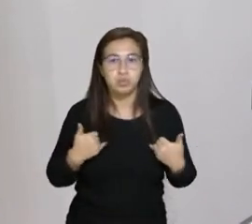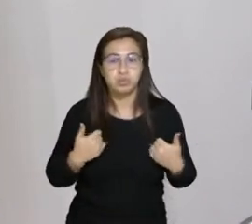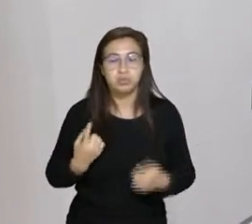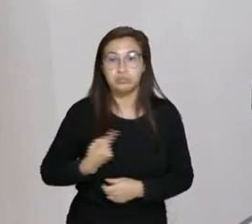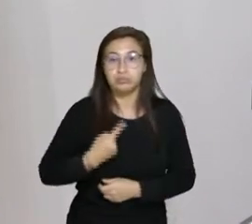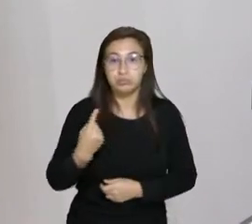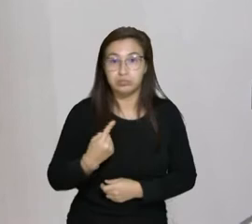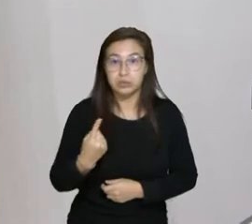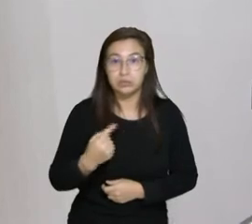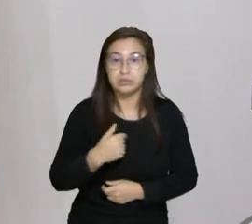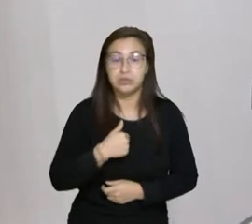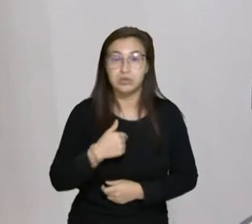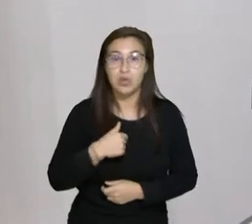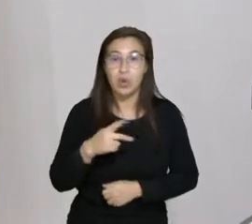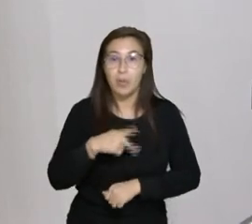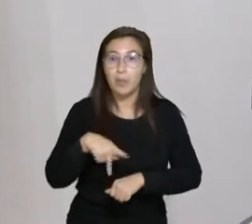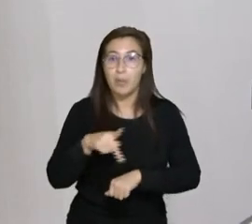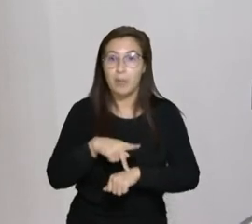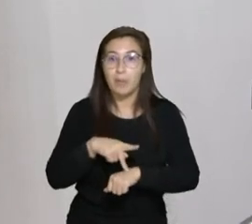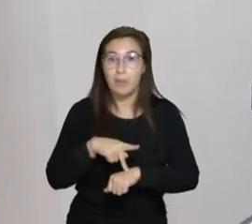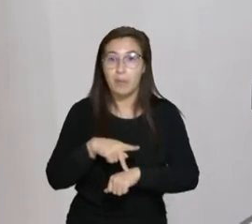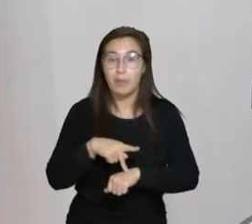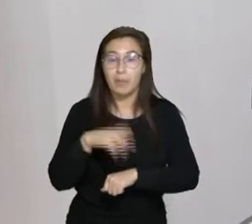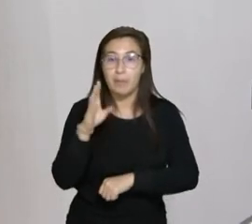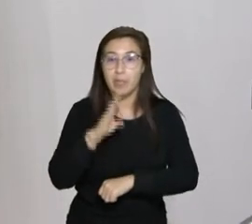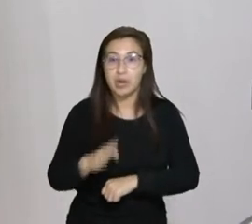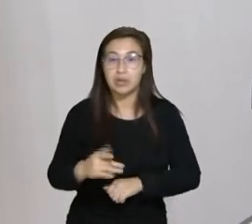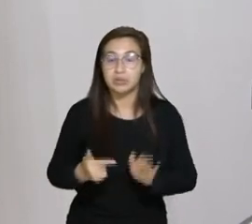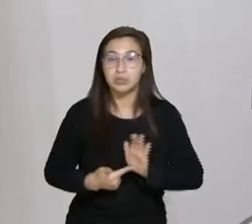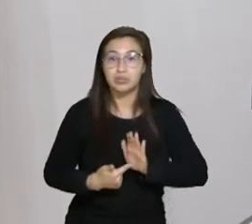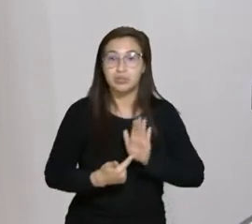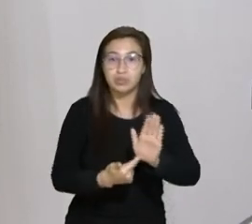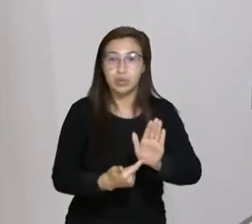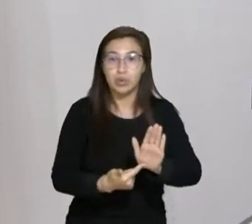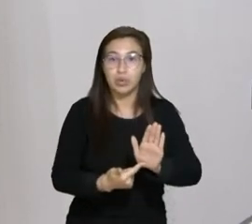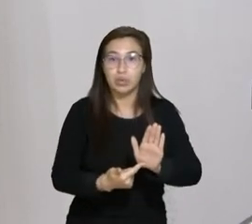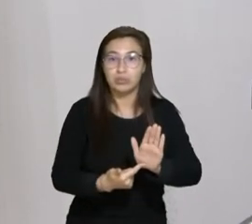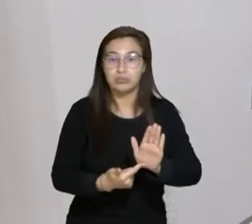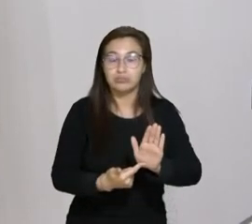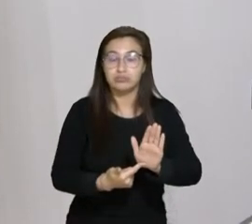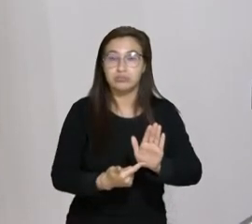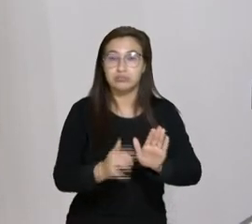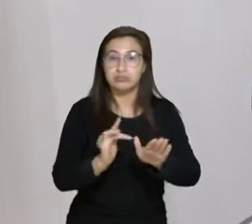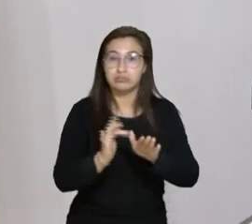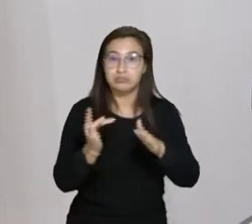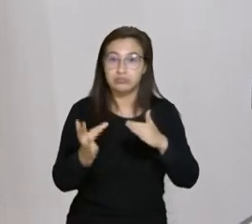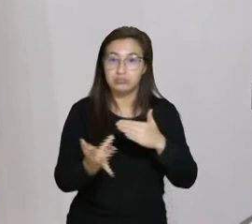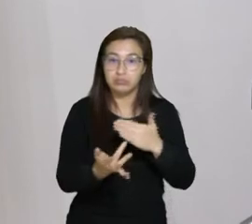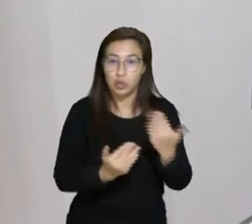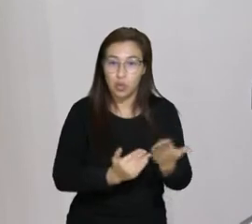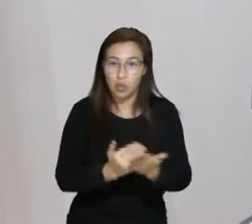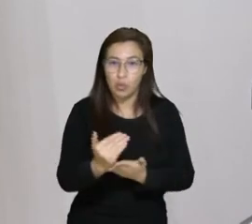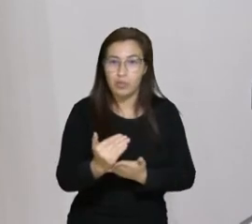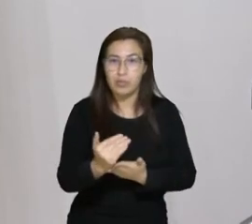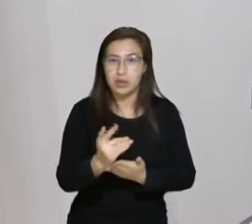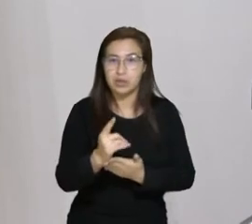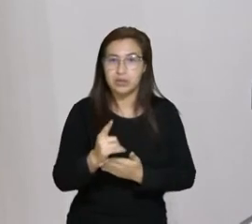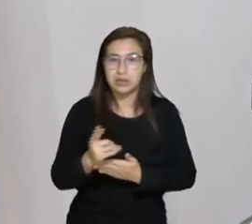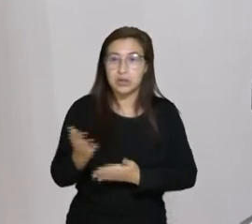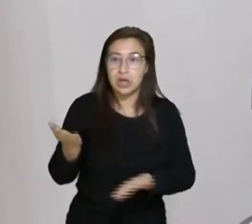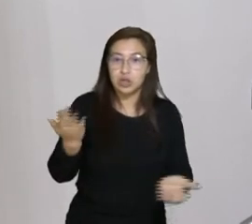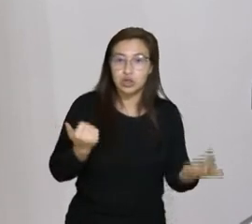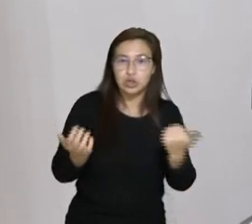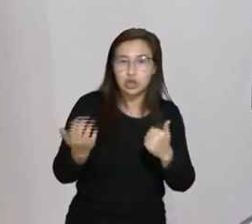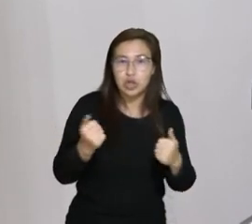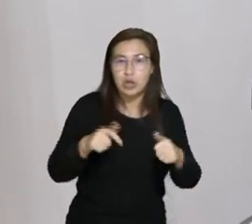parlamentar no país a publicar nas redes sociais e iniciaram uma mobilização com outros